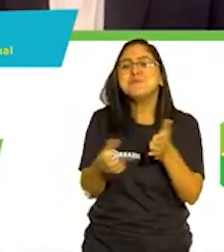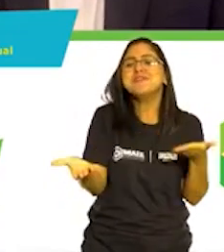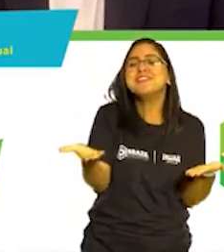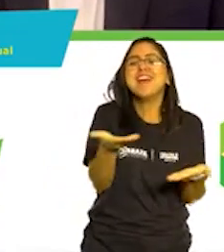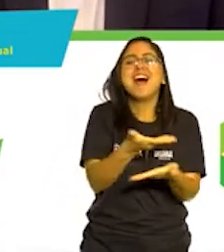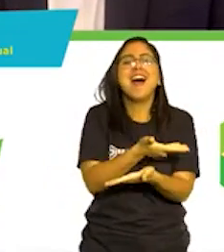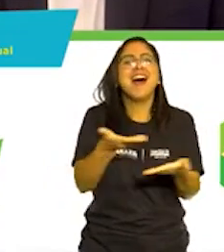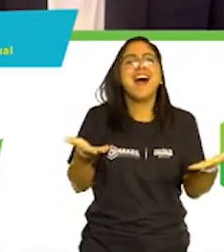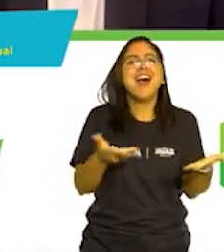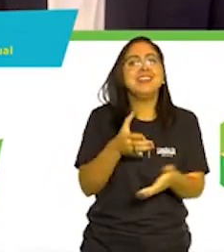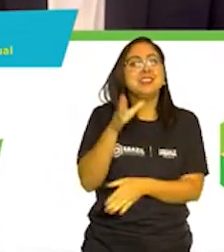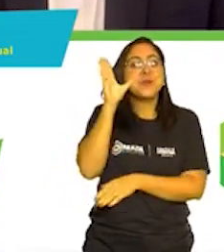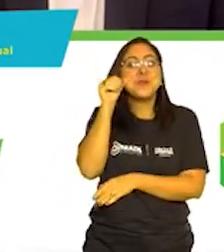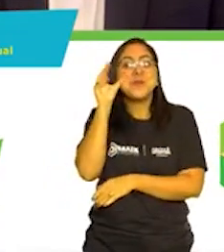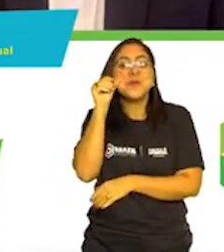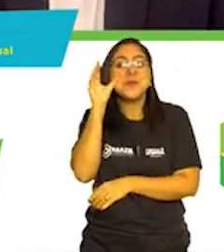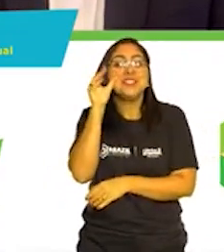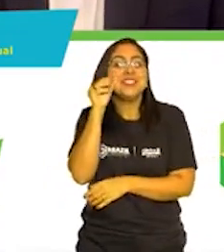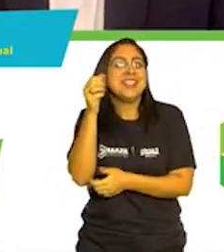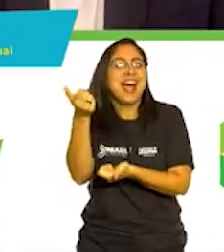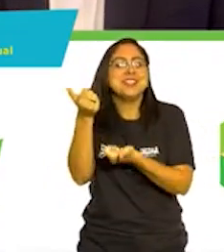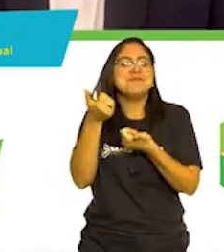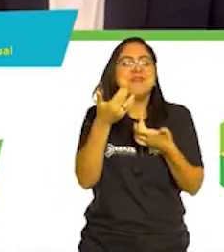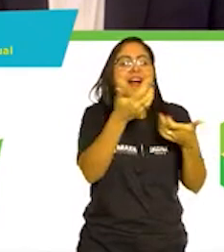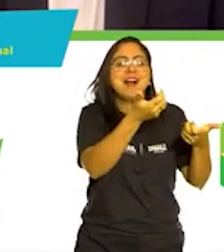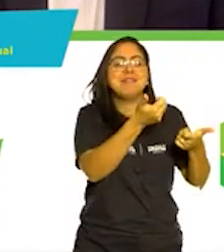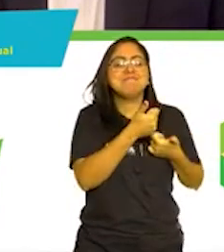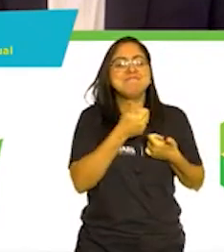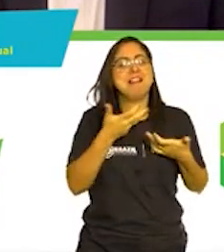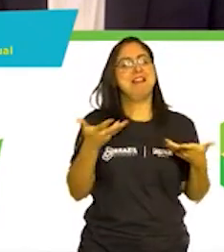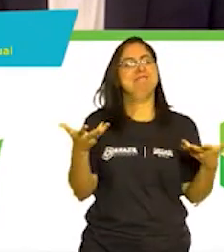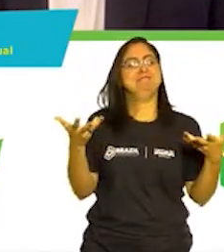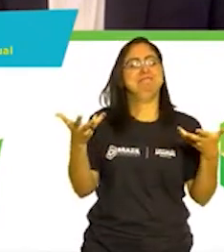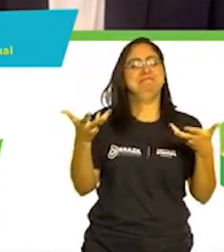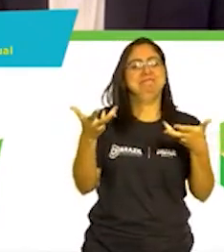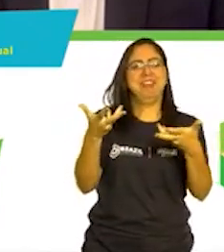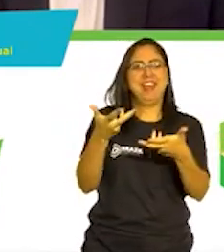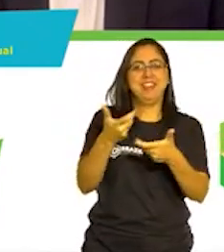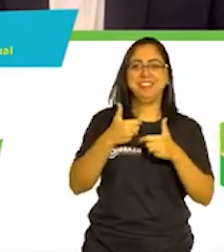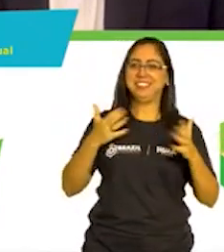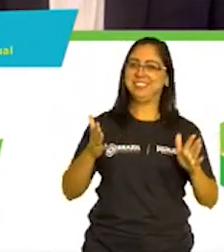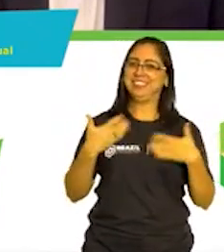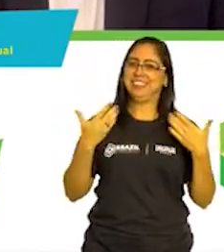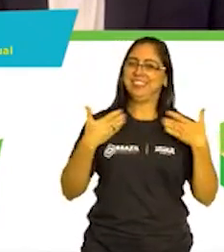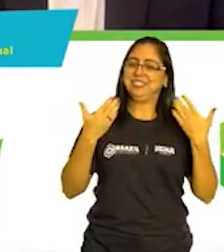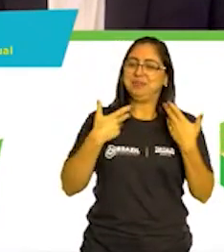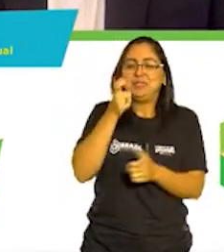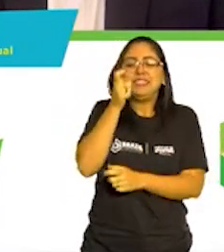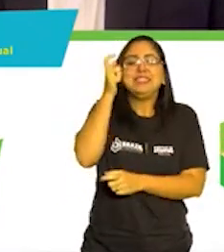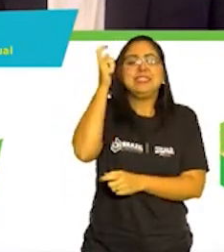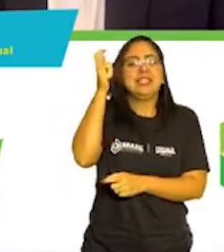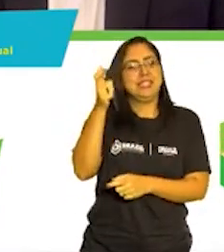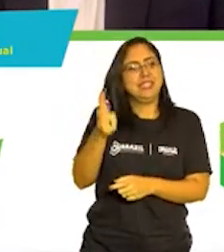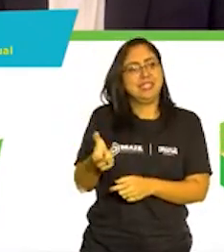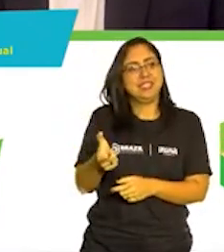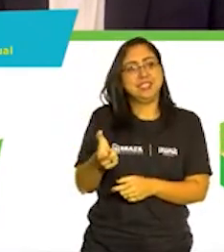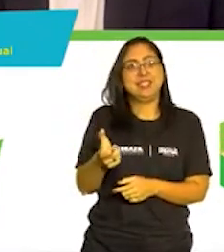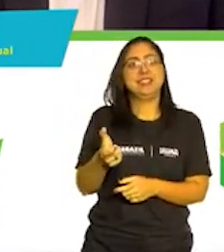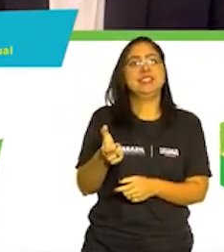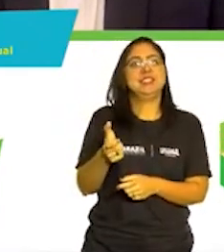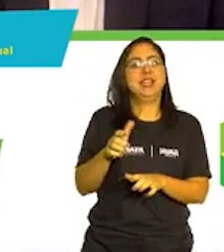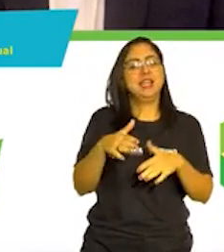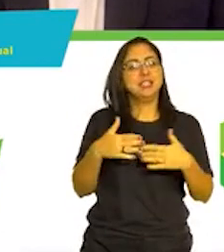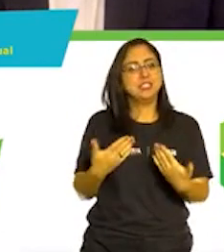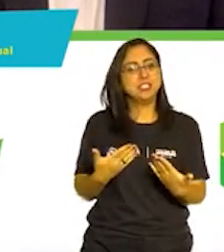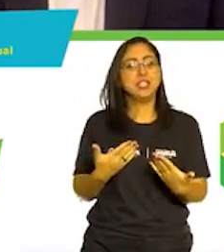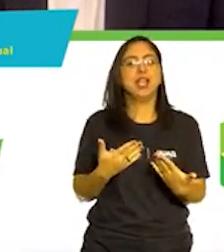tanta curiosidade e ouvir as lições de vocês foi muito estimulante, interessante. Então, em nome da